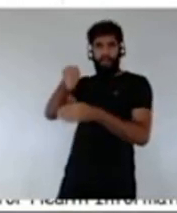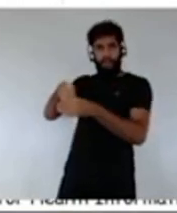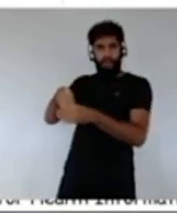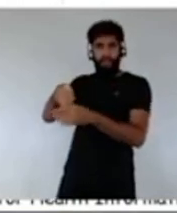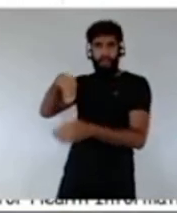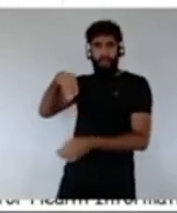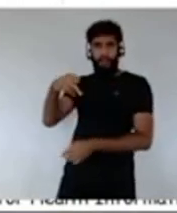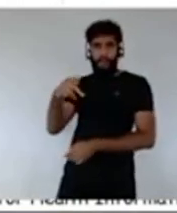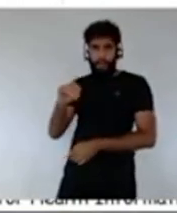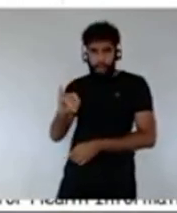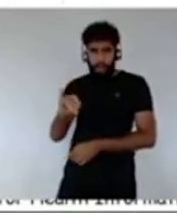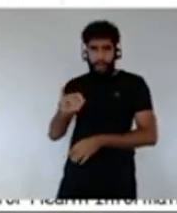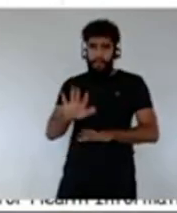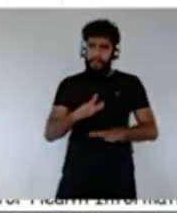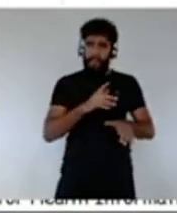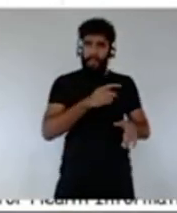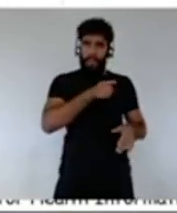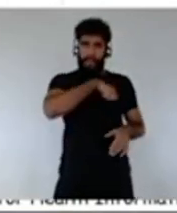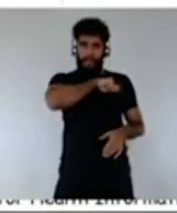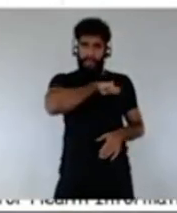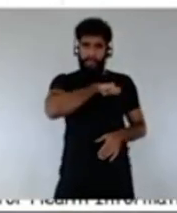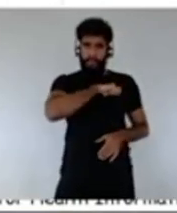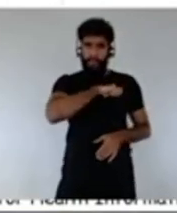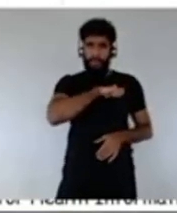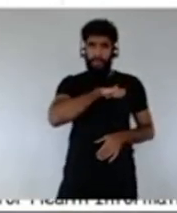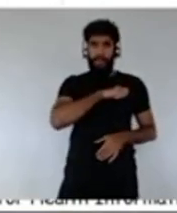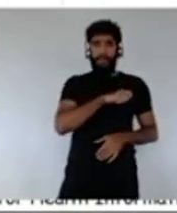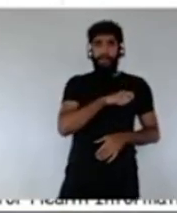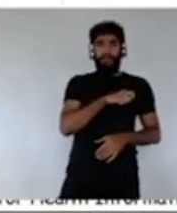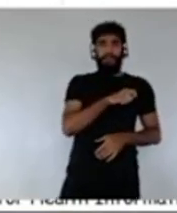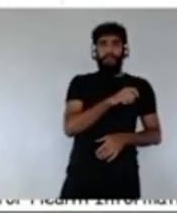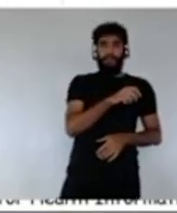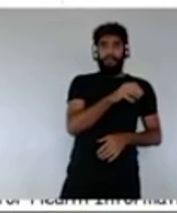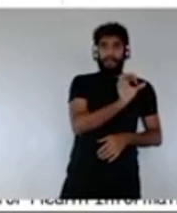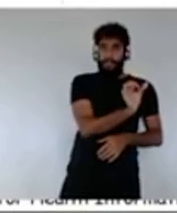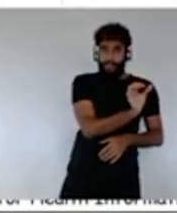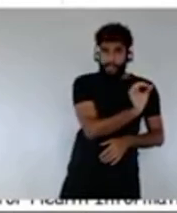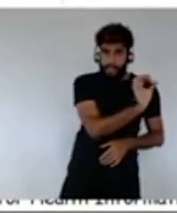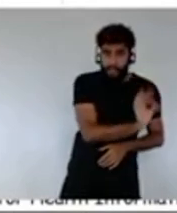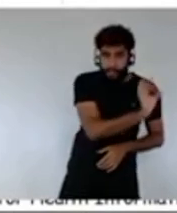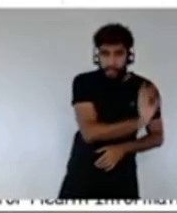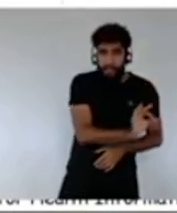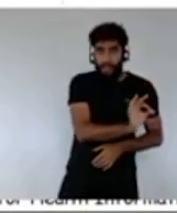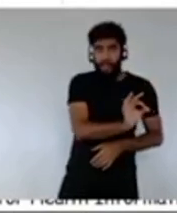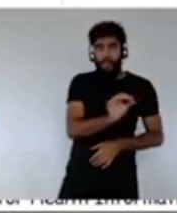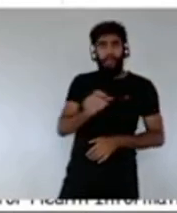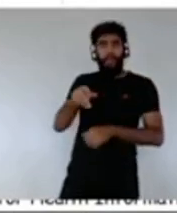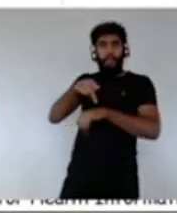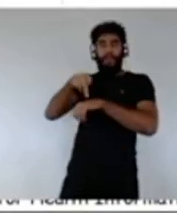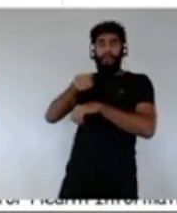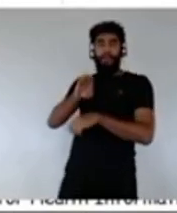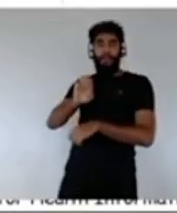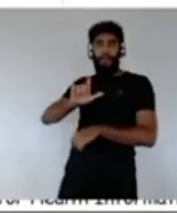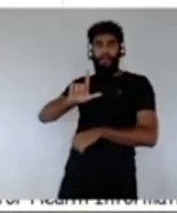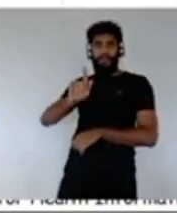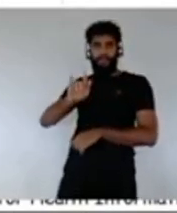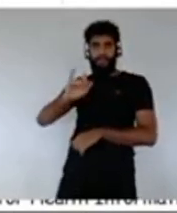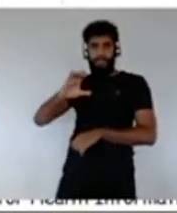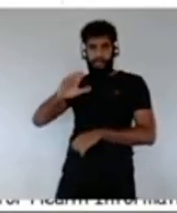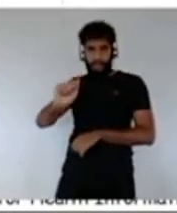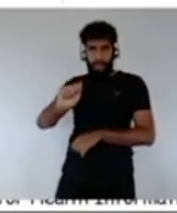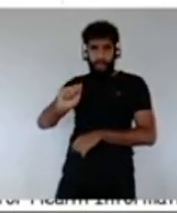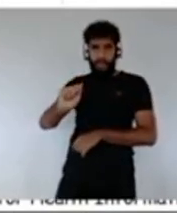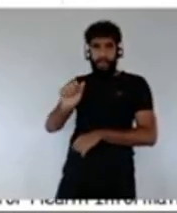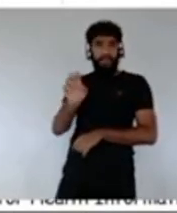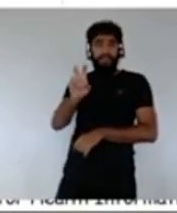Espanha, 66%. Na Noruega, 58%. Na Bélgica, 50%. Então, nós